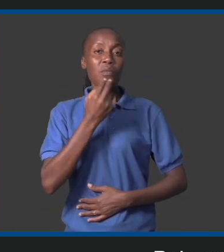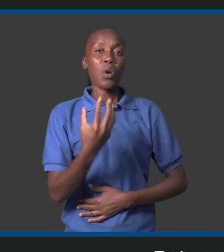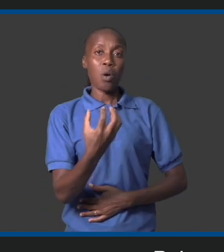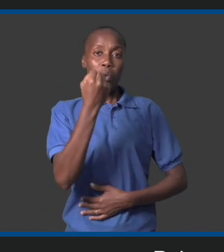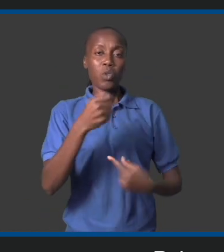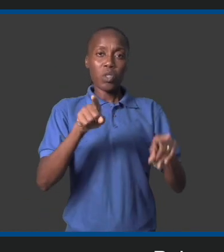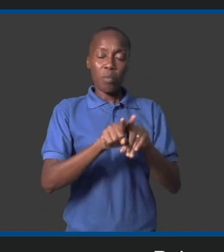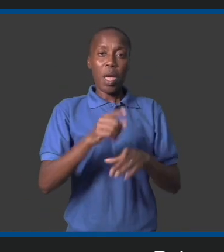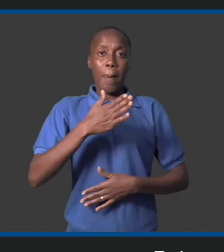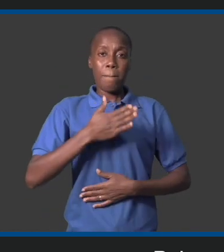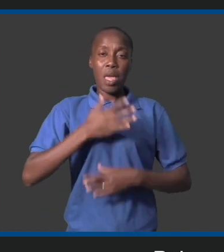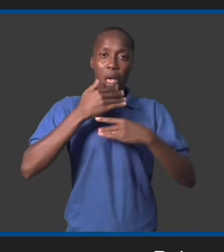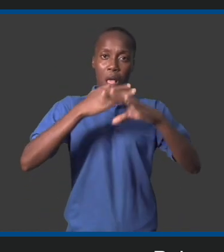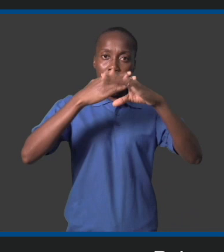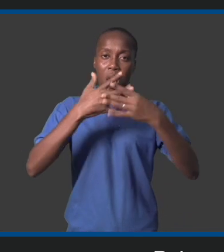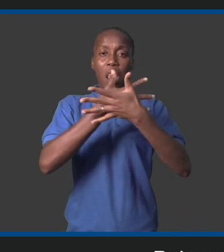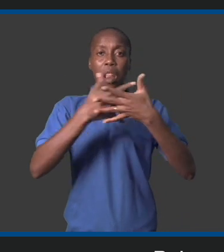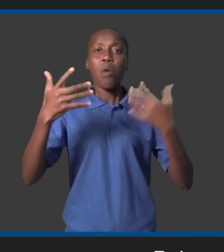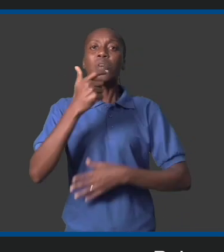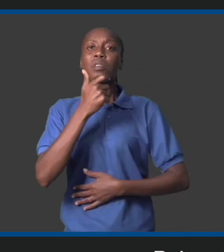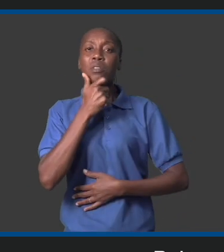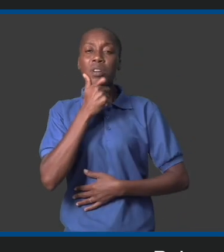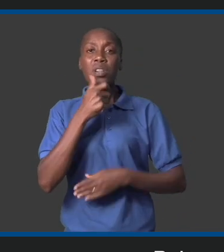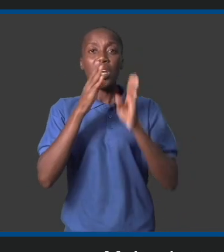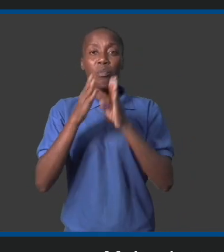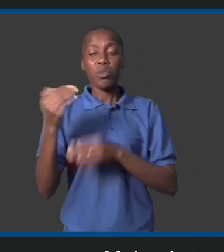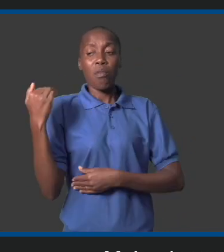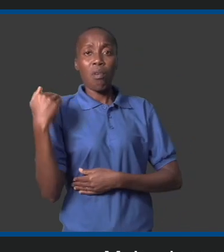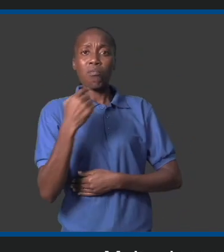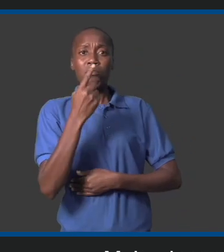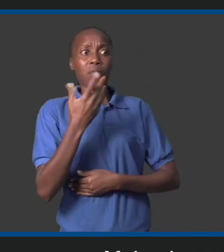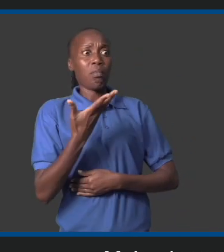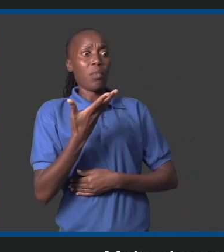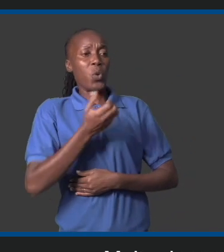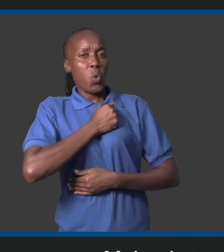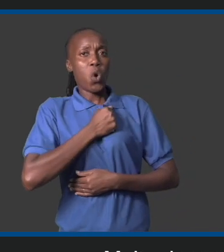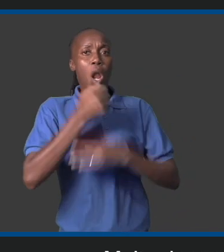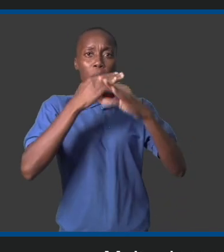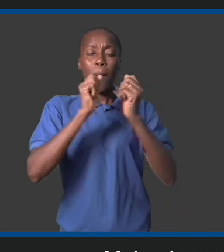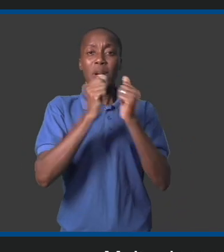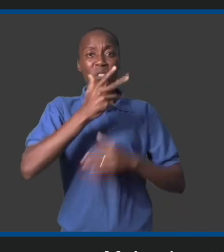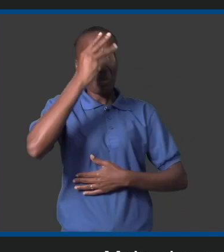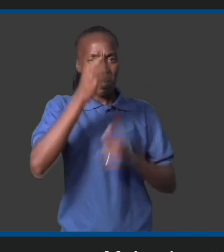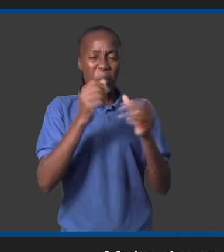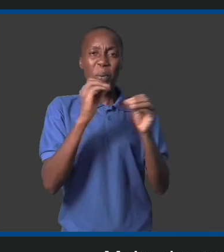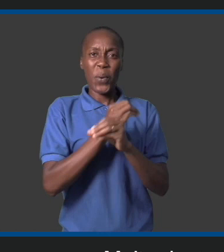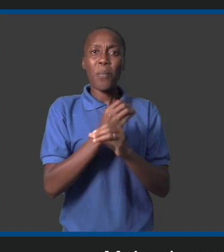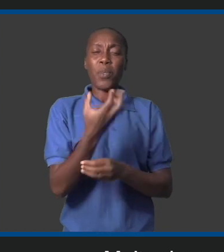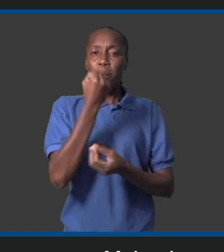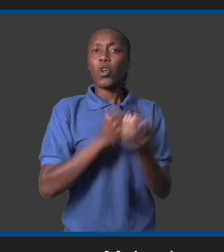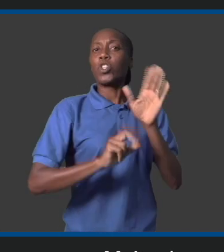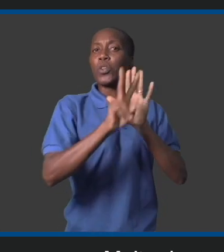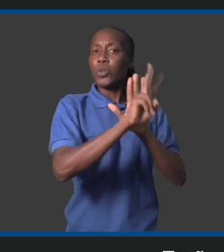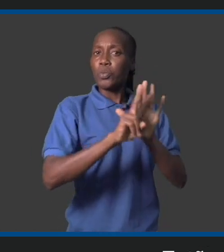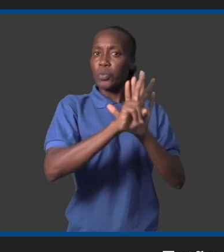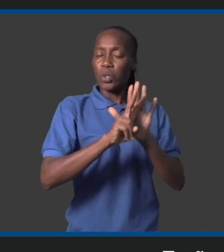deficiência auditiva, mas outro também porque a minha música é em inglês. muitas das vezes eu noto as pessoas dizer que pá, gosto da música, mas eu não percebi muito bem o que